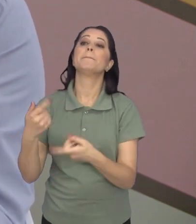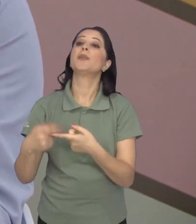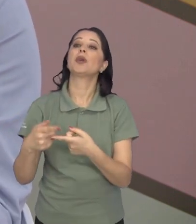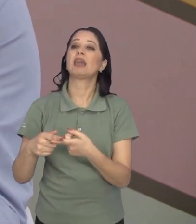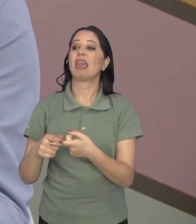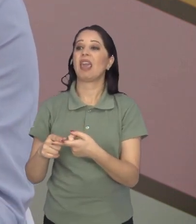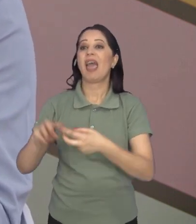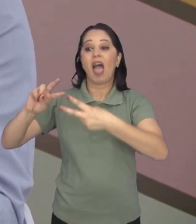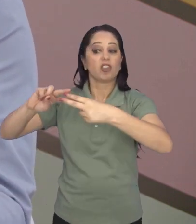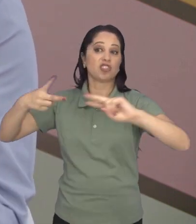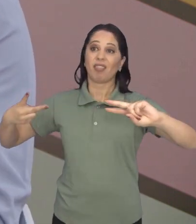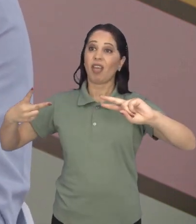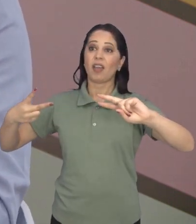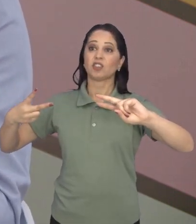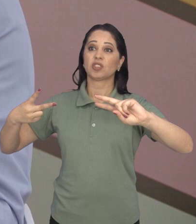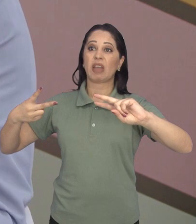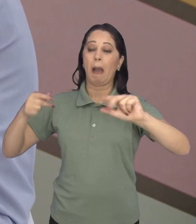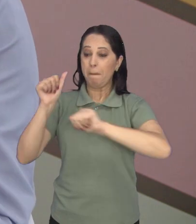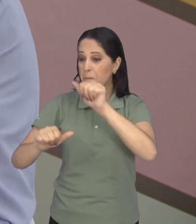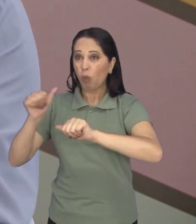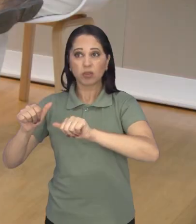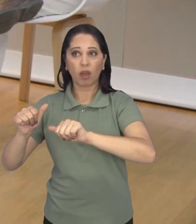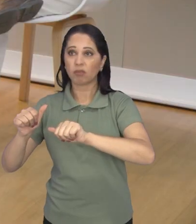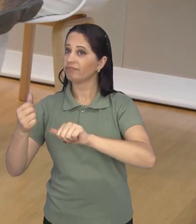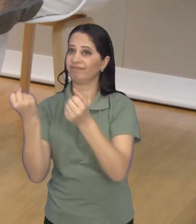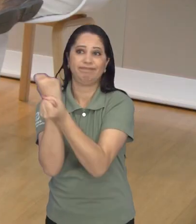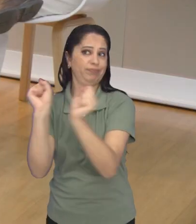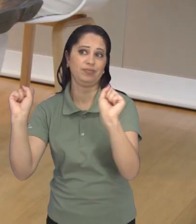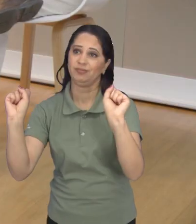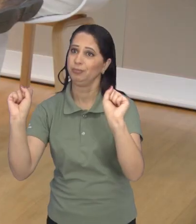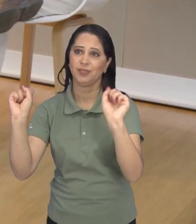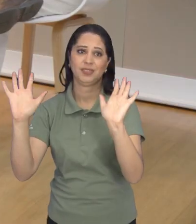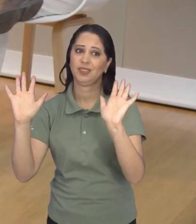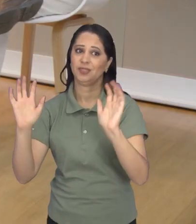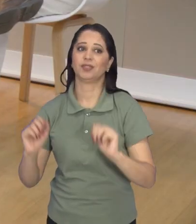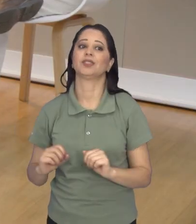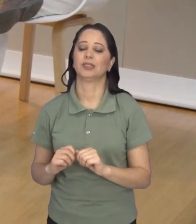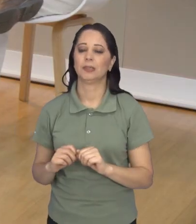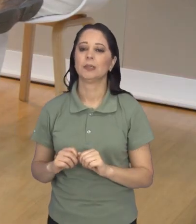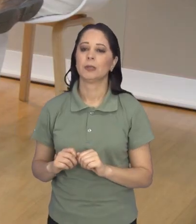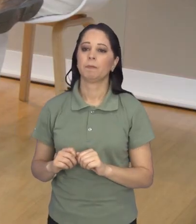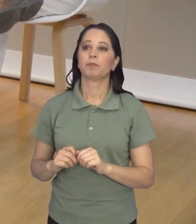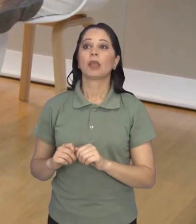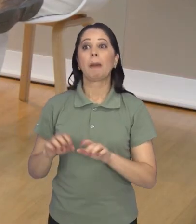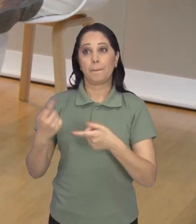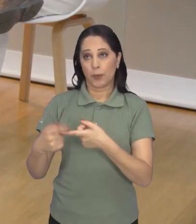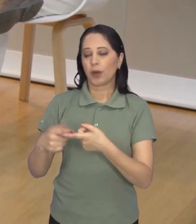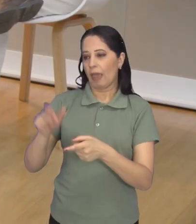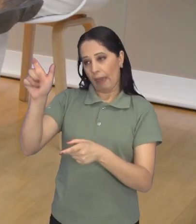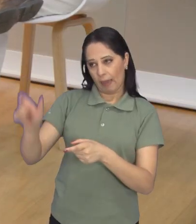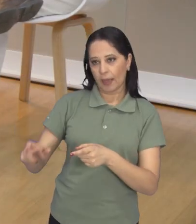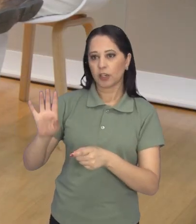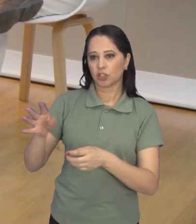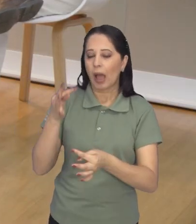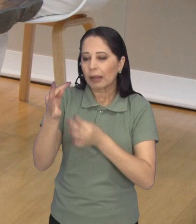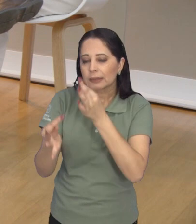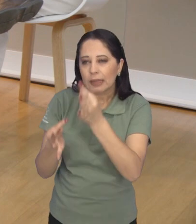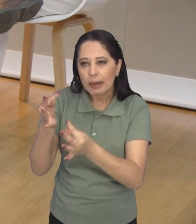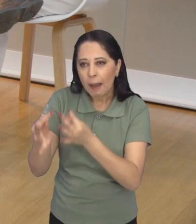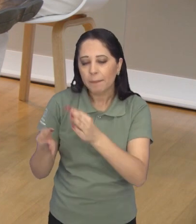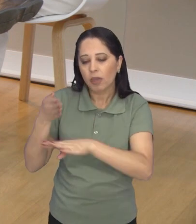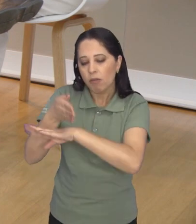O indivíduo não consegue mudar a sua genética em si, mas ele muda muito a sua situação e o convívio e bem-estar. Como ele fez uma